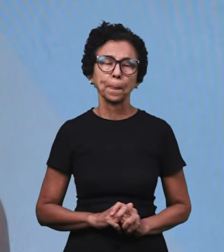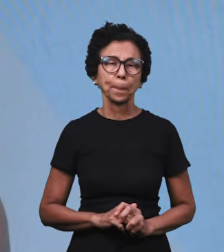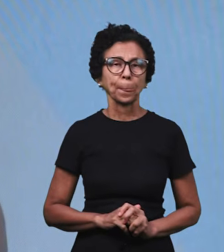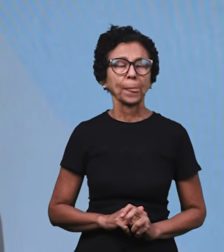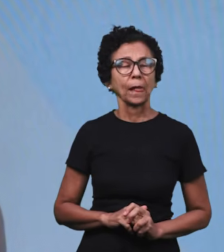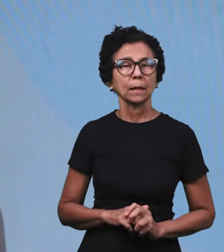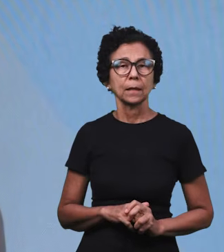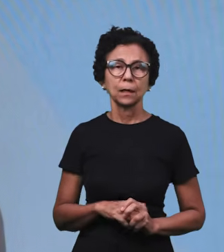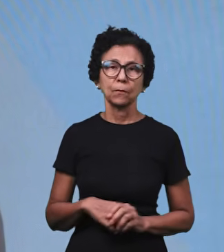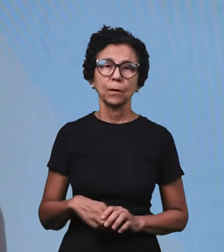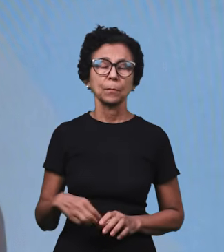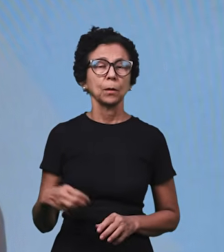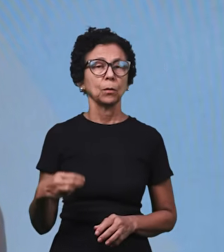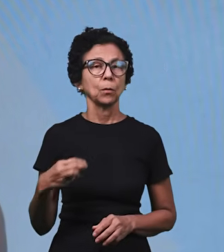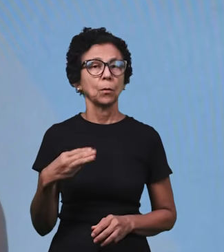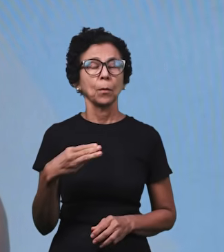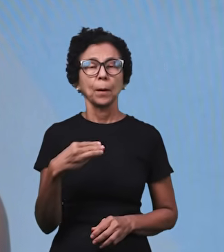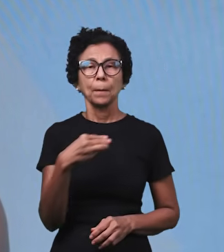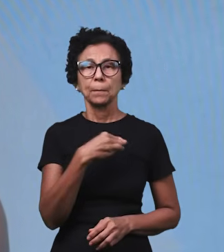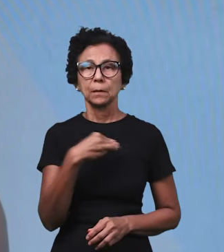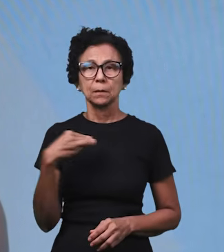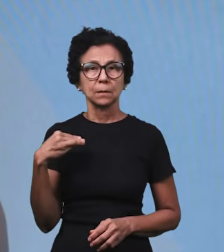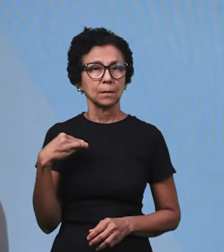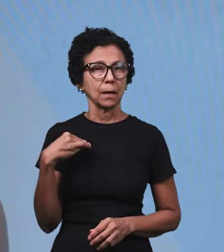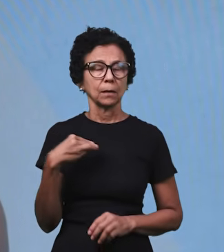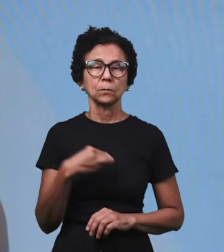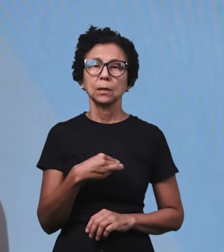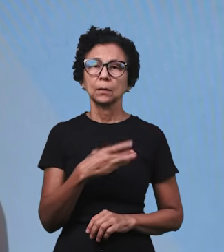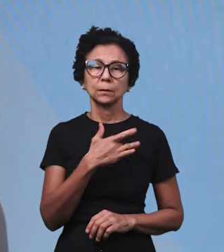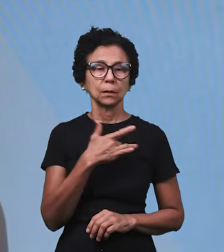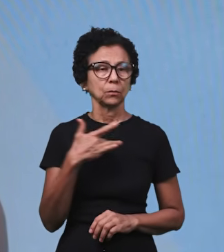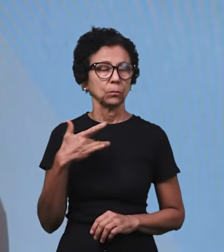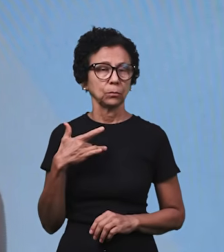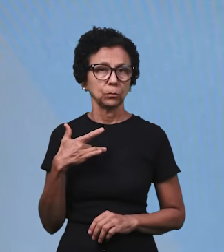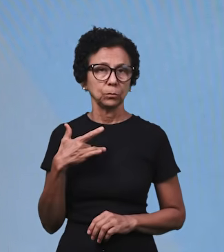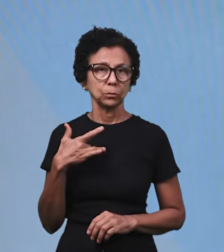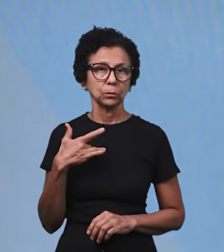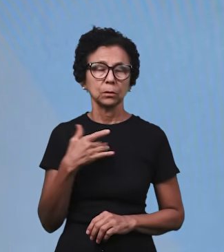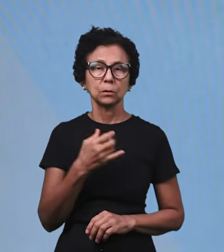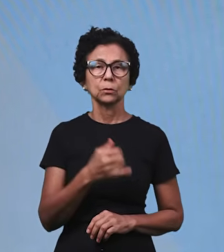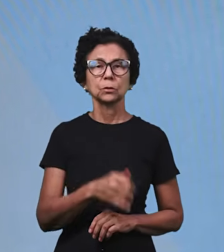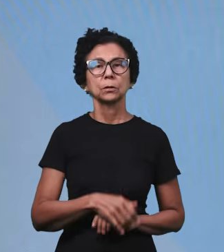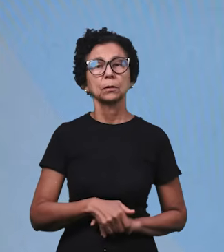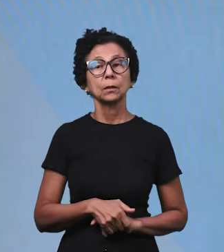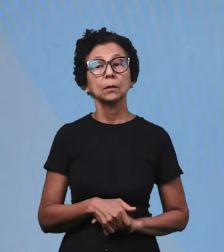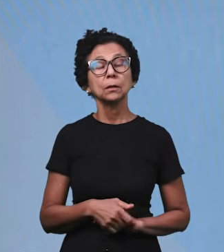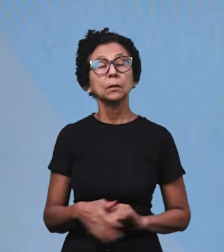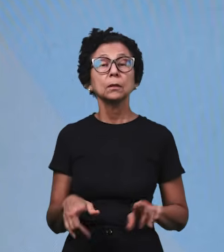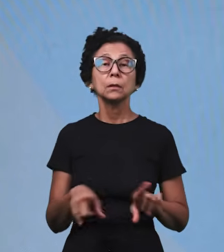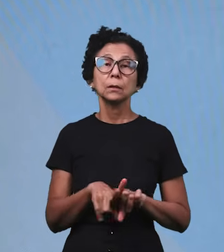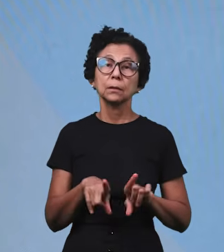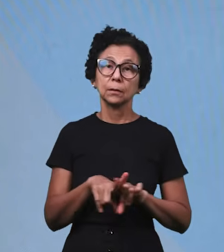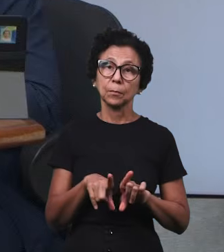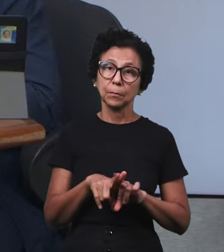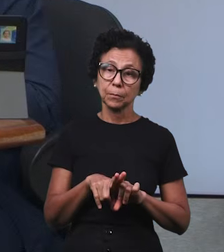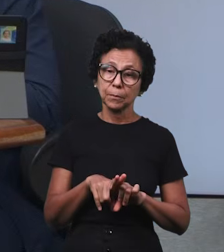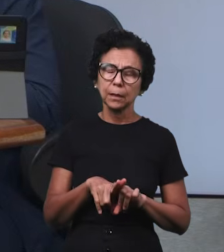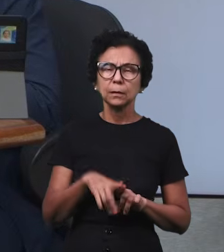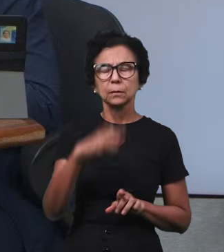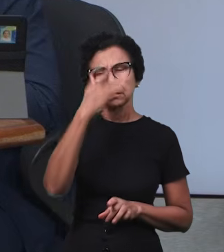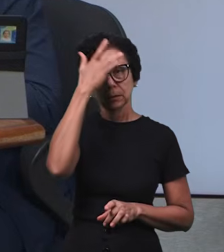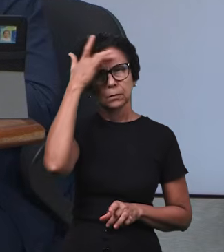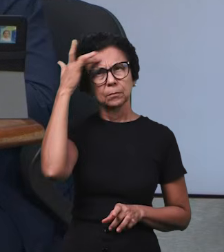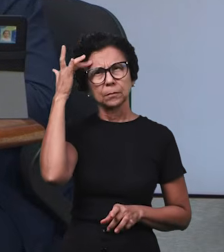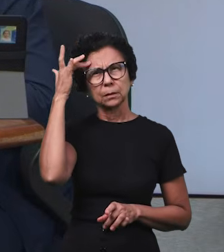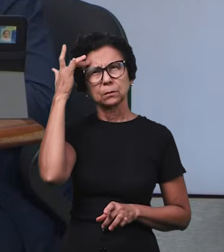capitaneado via Ministério da Saúde, né? E a gente tem uma outra opção que é o cuidado paliativo. Porque tem